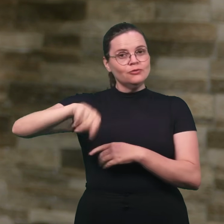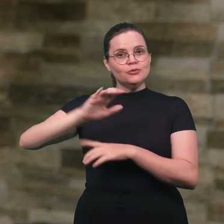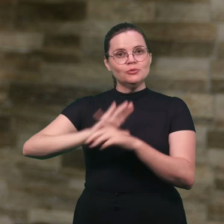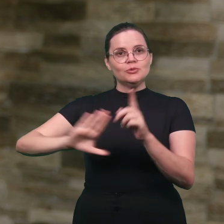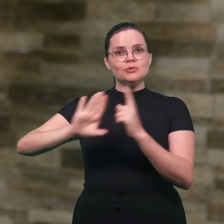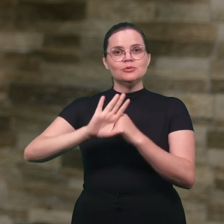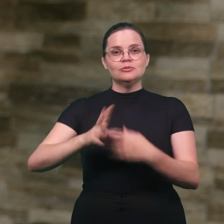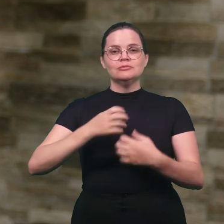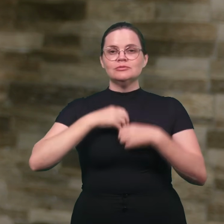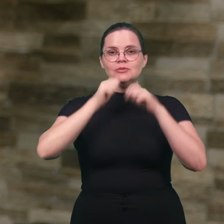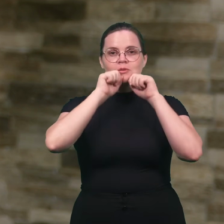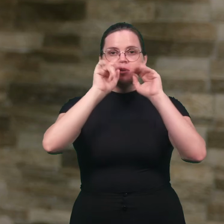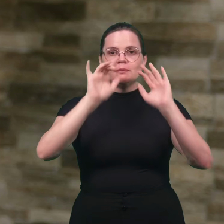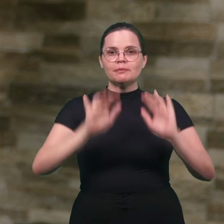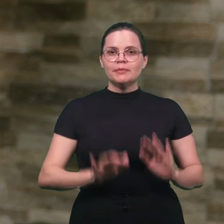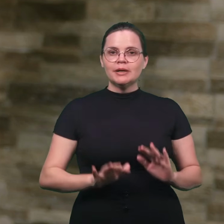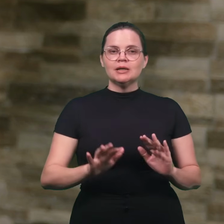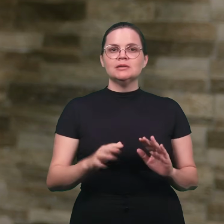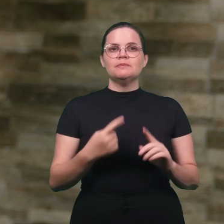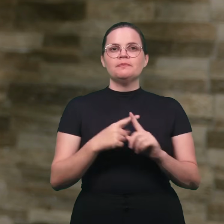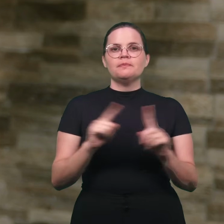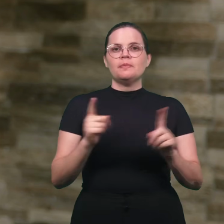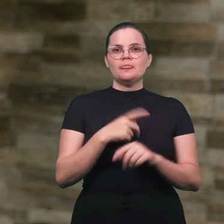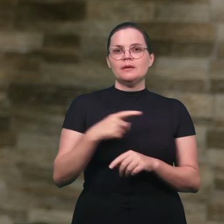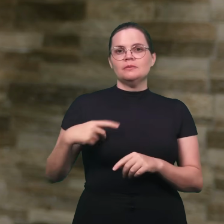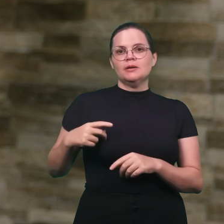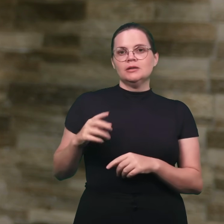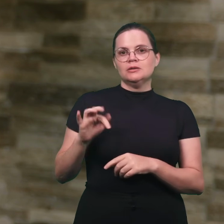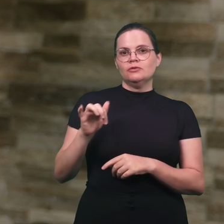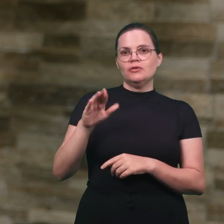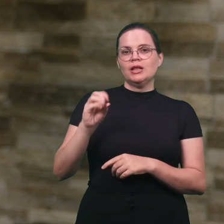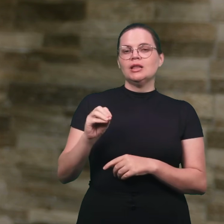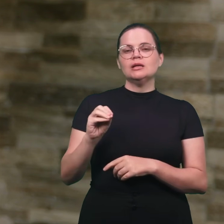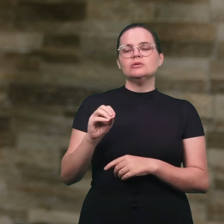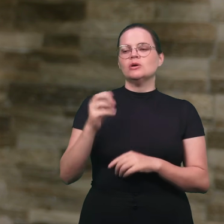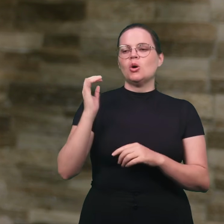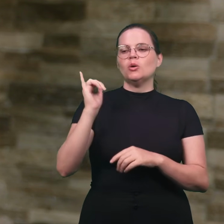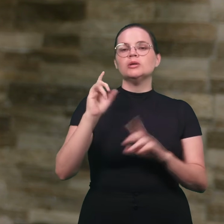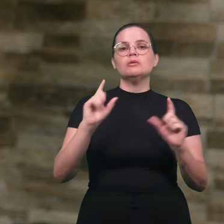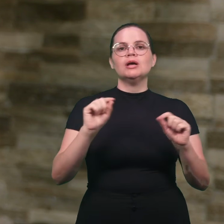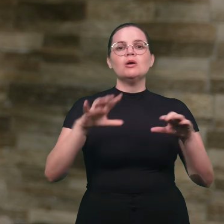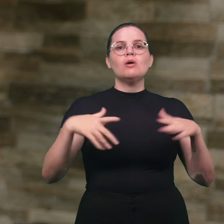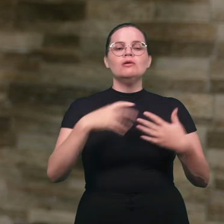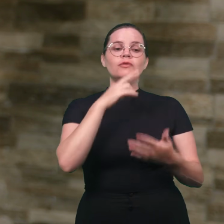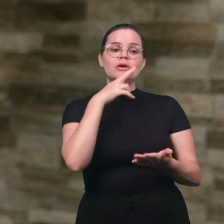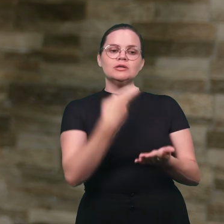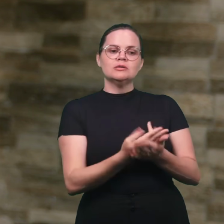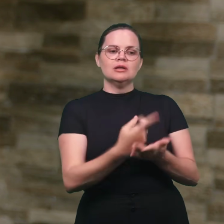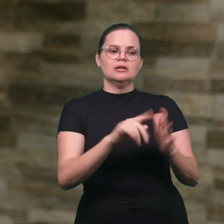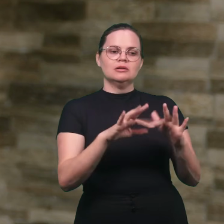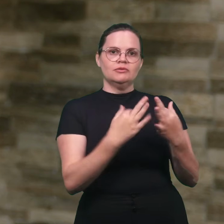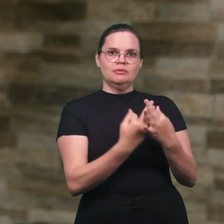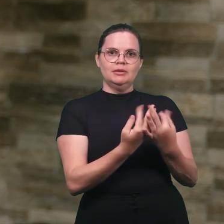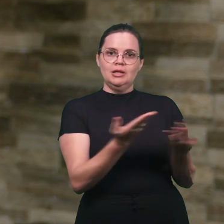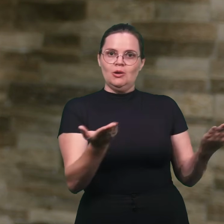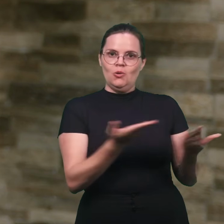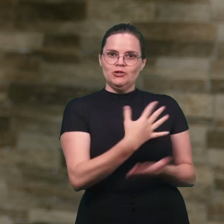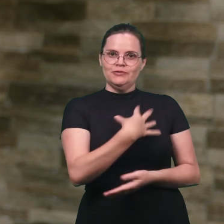receberam a bênção do Senhor. Só que o pastor Fernando conta do resultado da fidelidade daquela família. Hoje as filhas